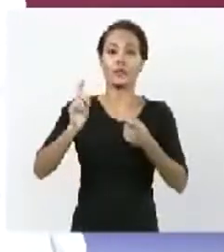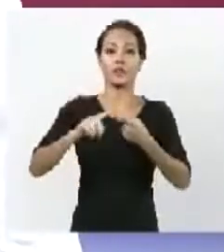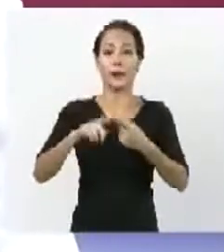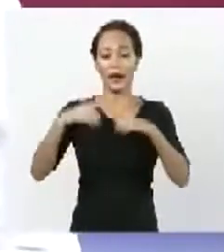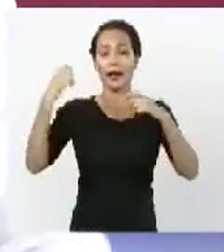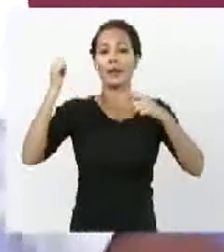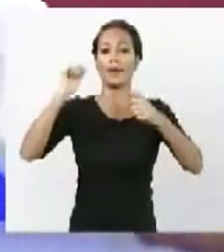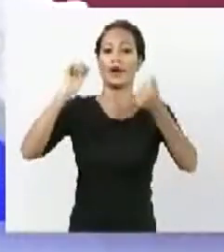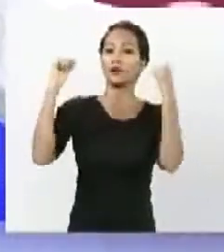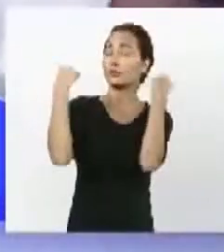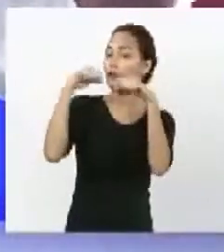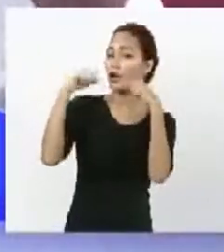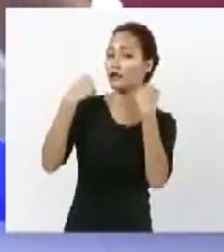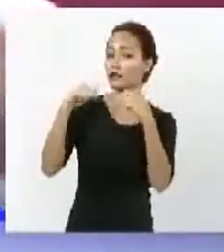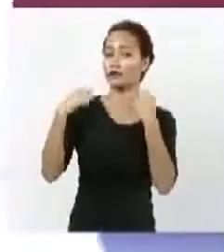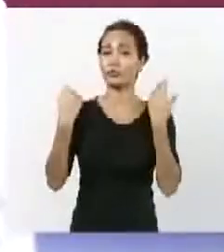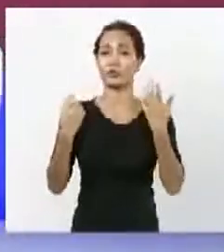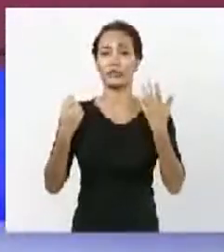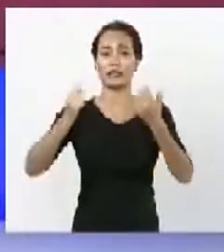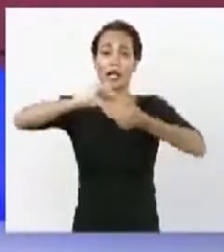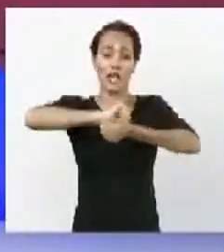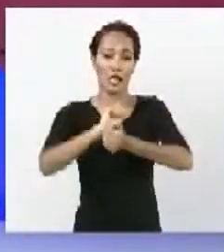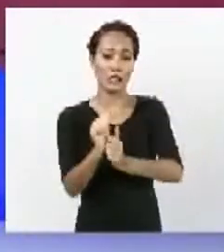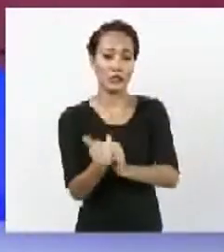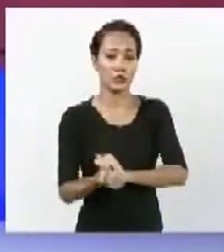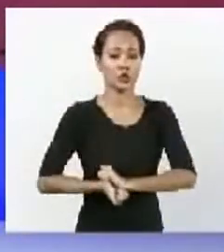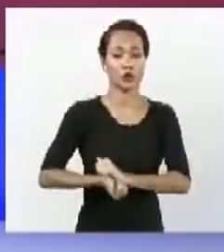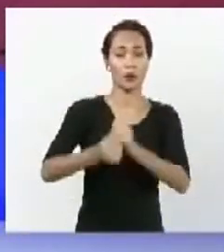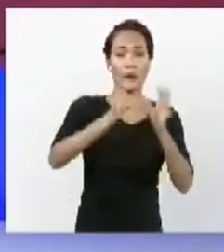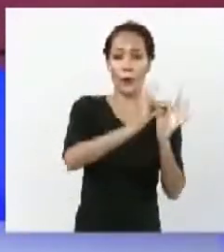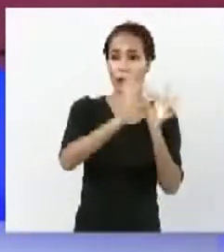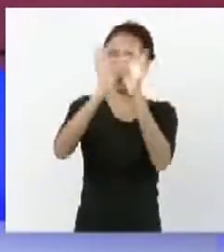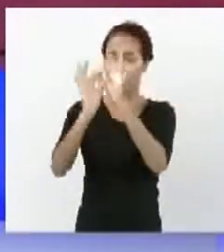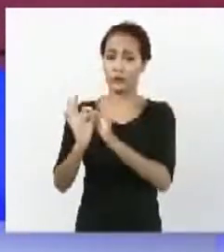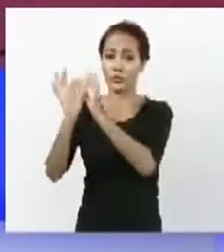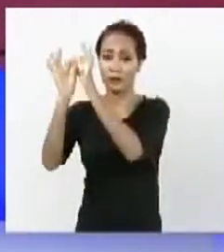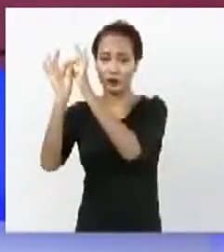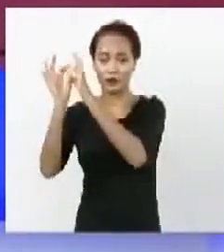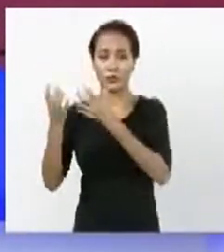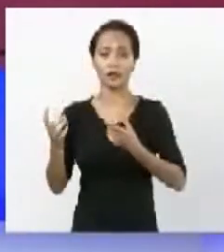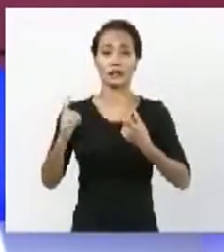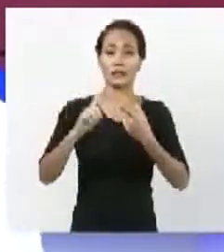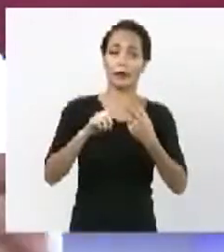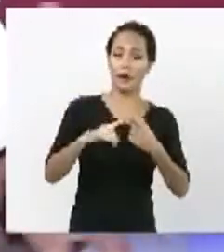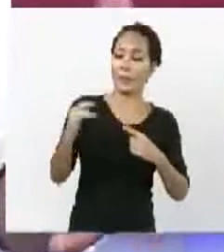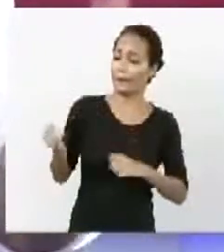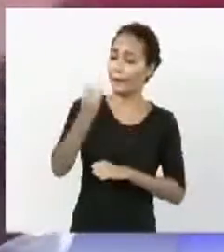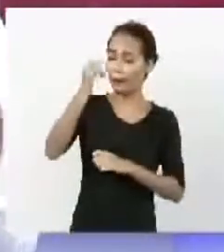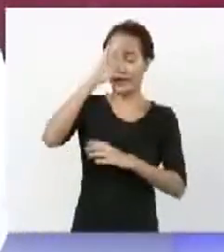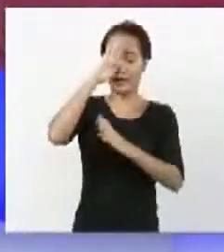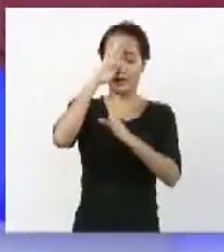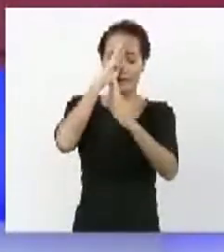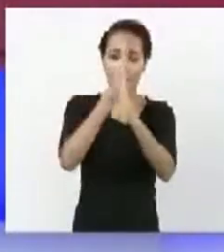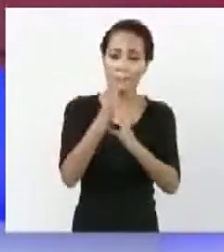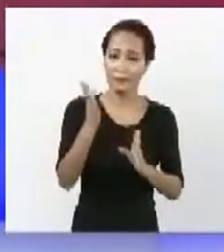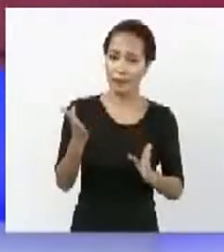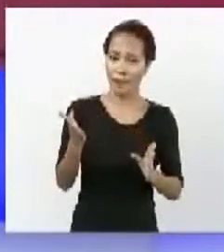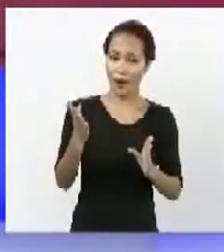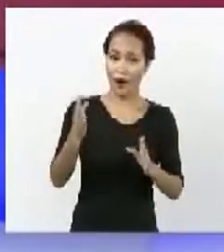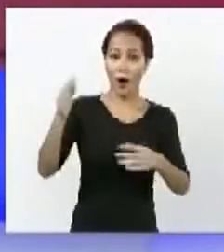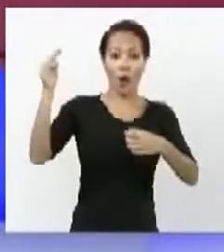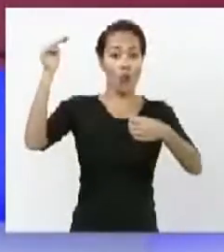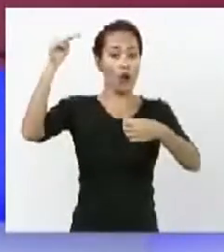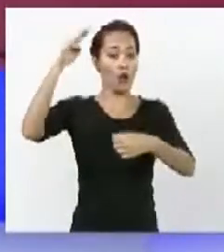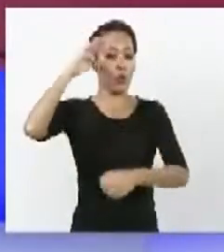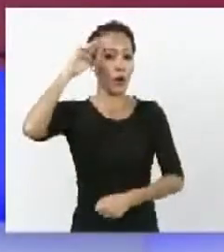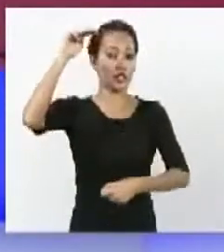com gincanas, para que a gente possa trazer as famílias para dentro da sala de aula. E principalmente, que é um ponto principal, aliar a guarda